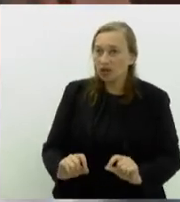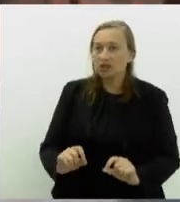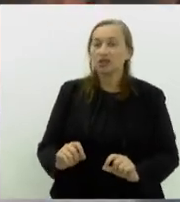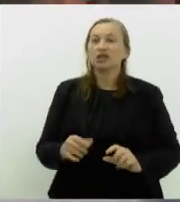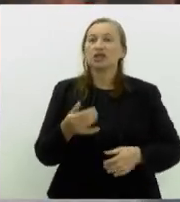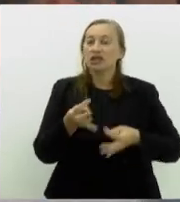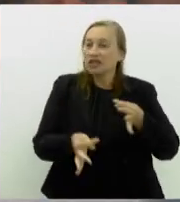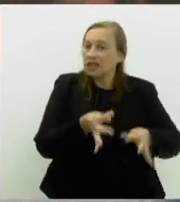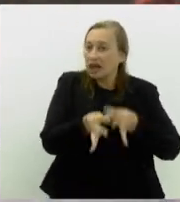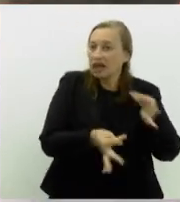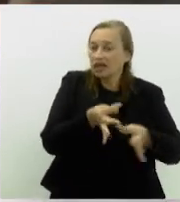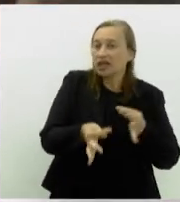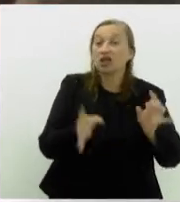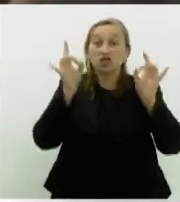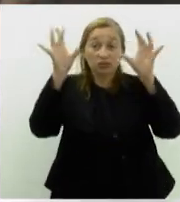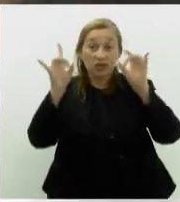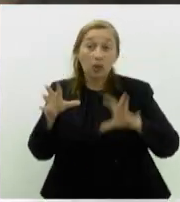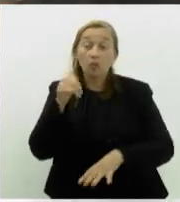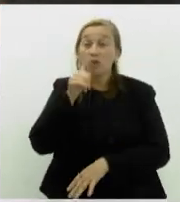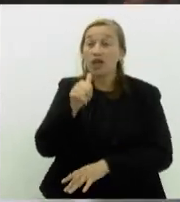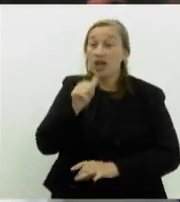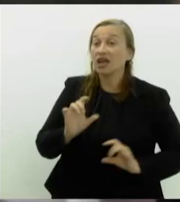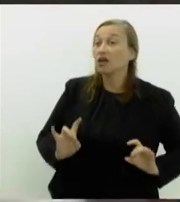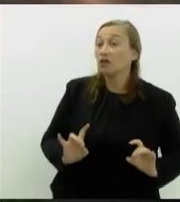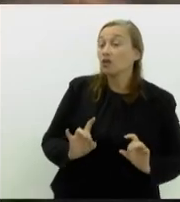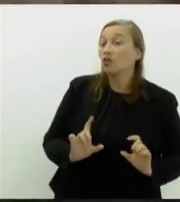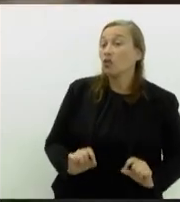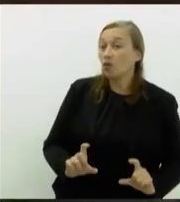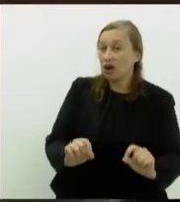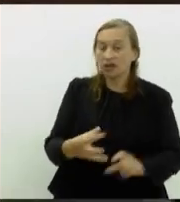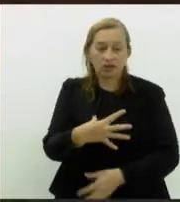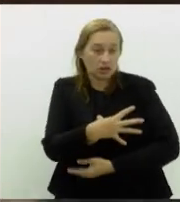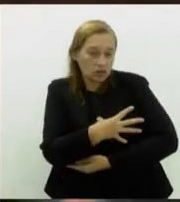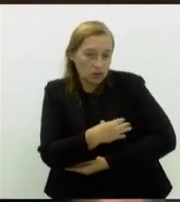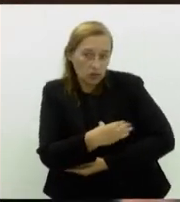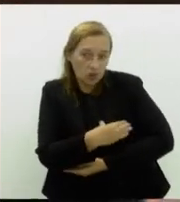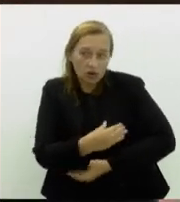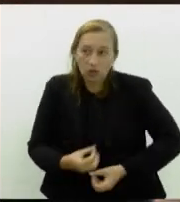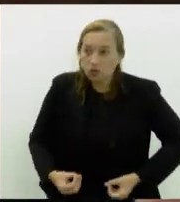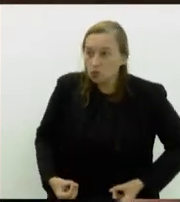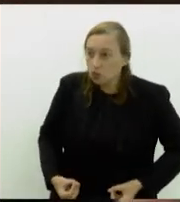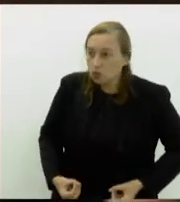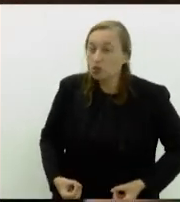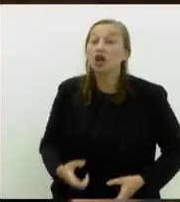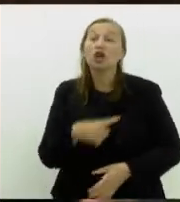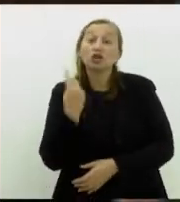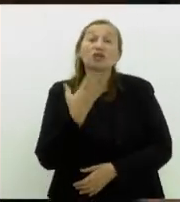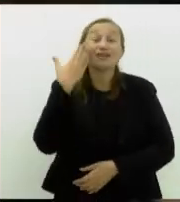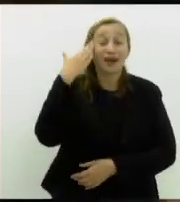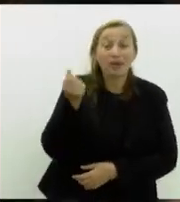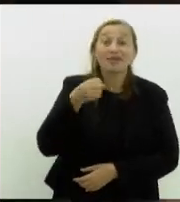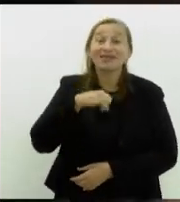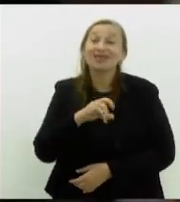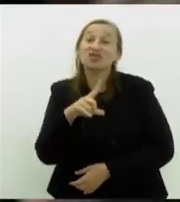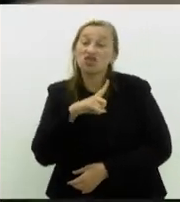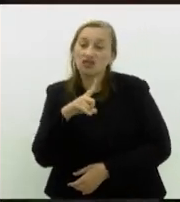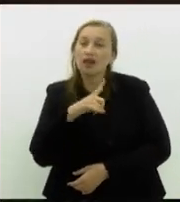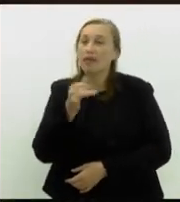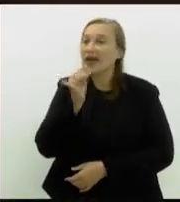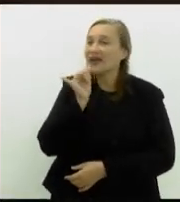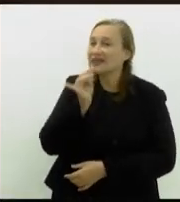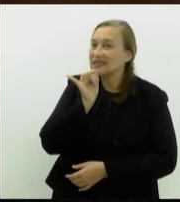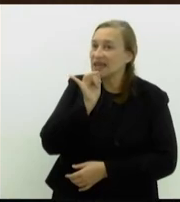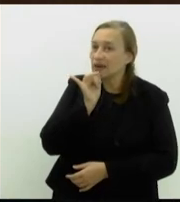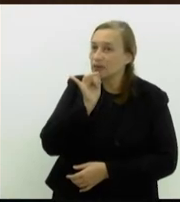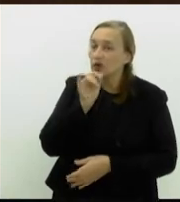especial, mulheres com câncer de mama, com câncer do colo do útero, e a gente sabe que, se tivesse, por exemplo,